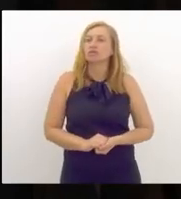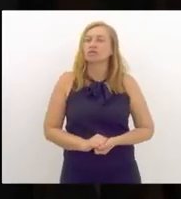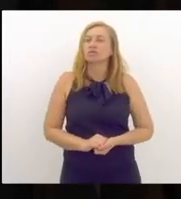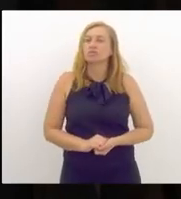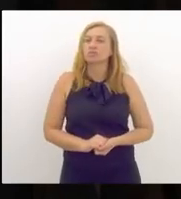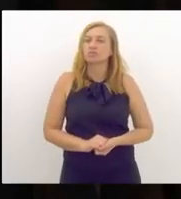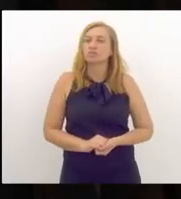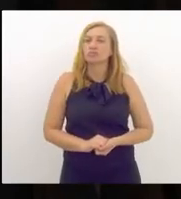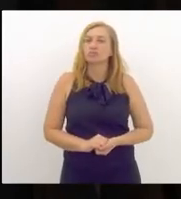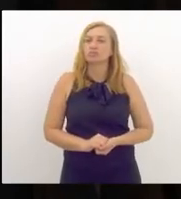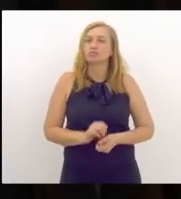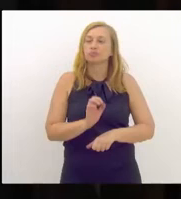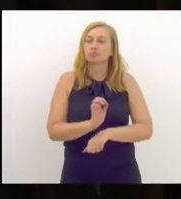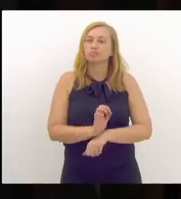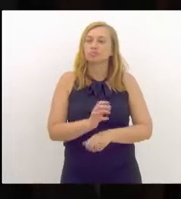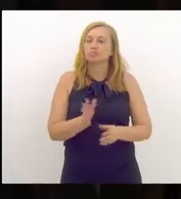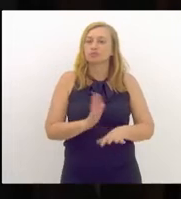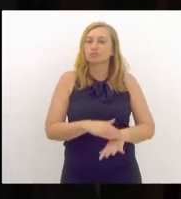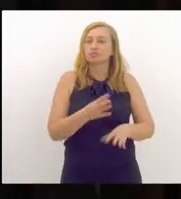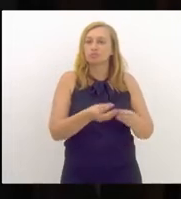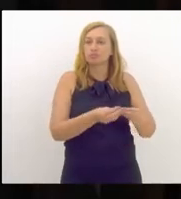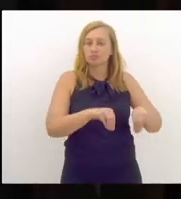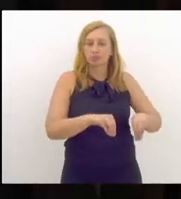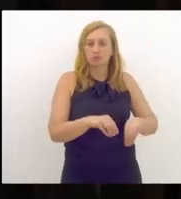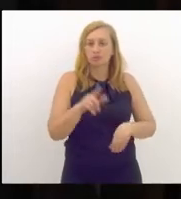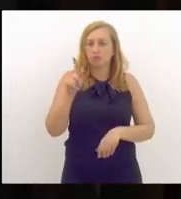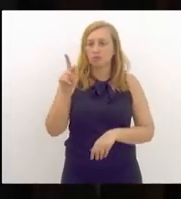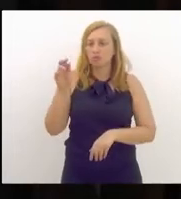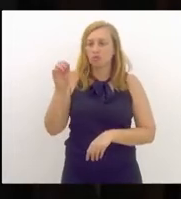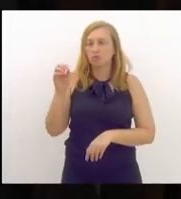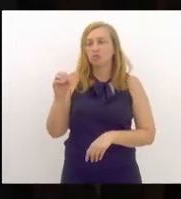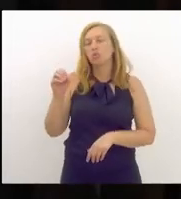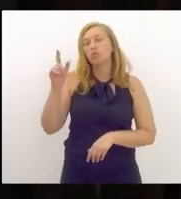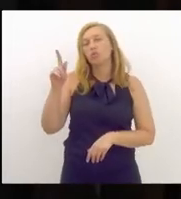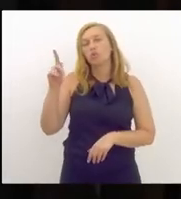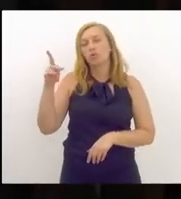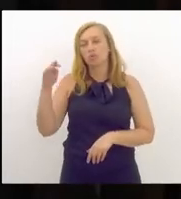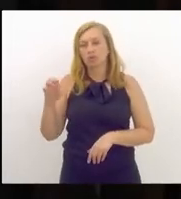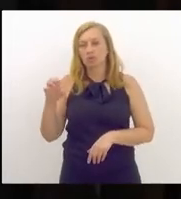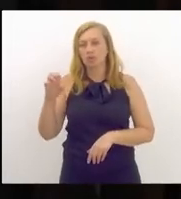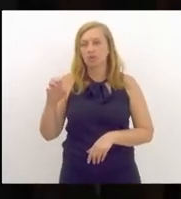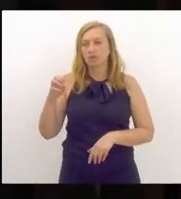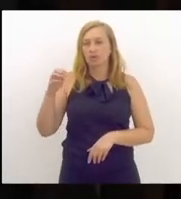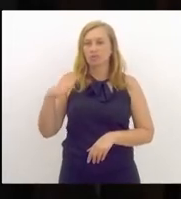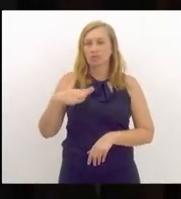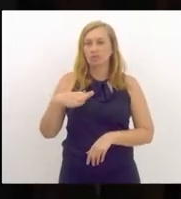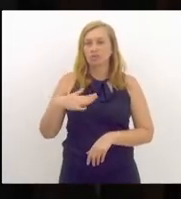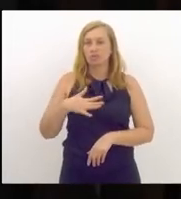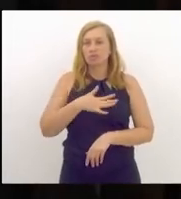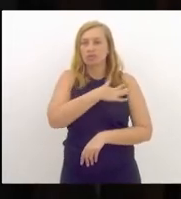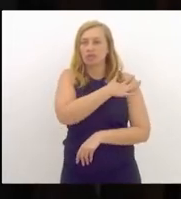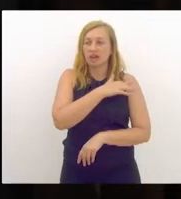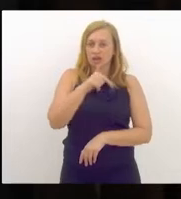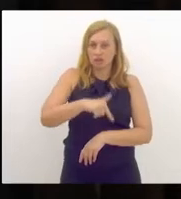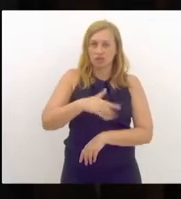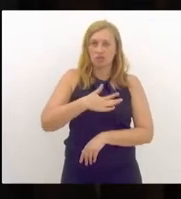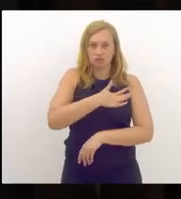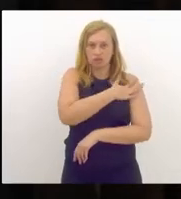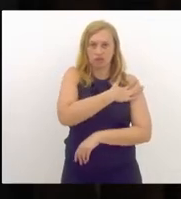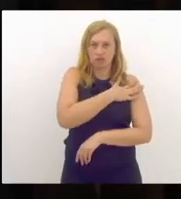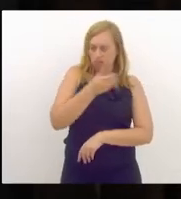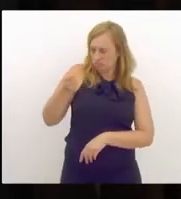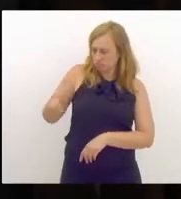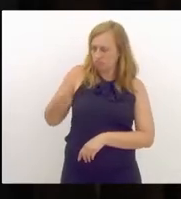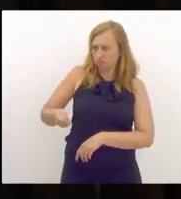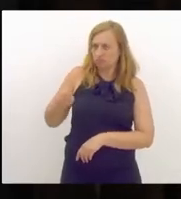foi talvez o estado mais prejudicado com golpe militar de 1964 aqui os militares e a